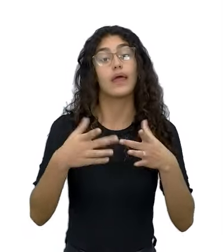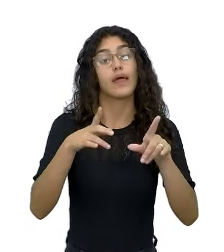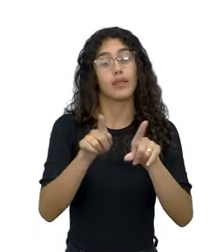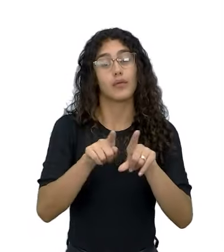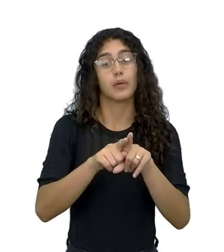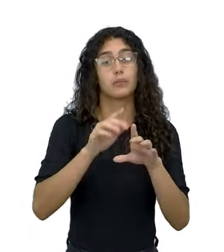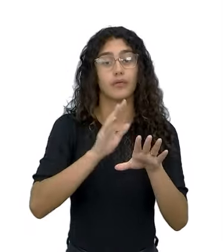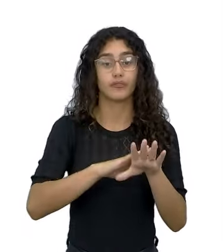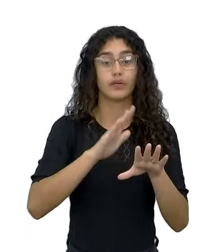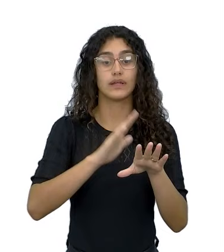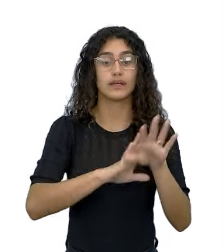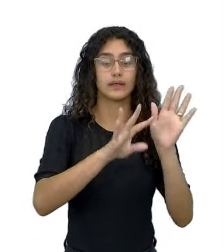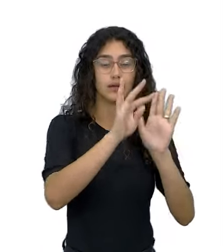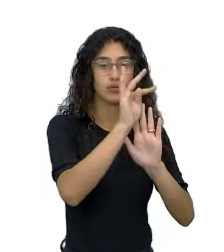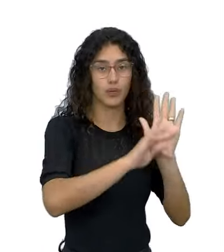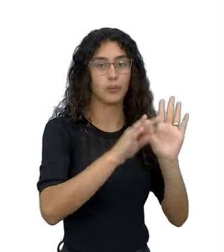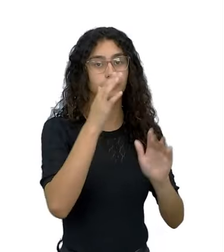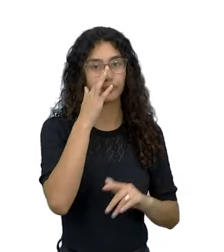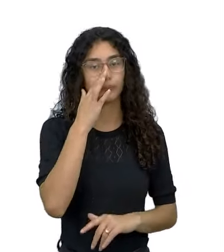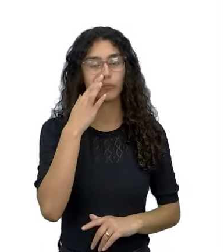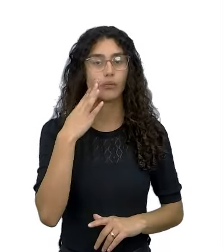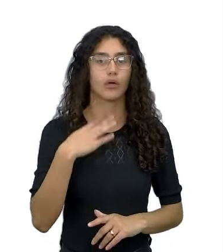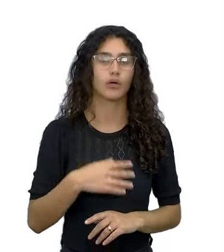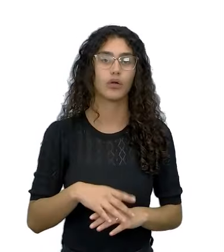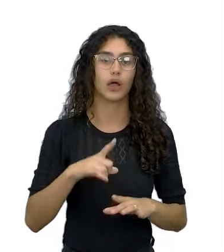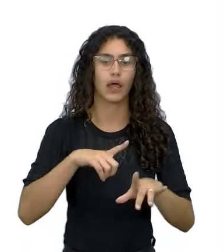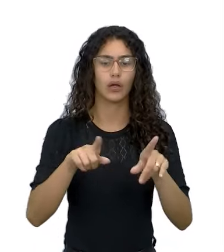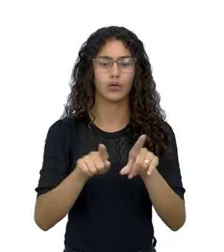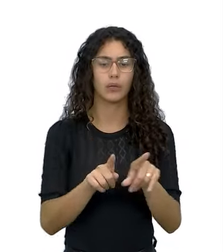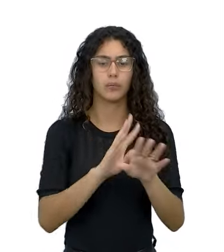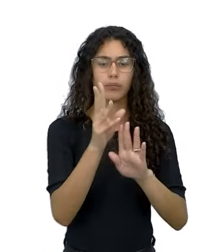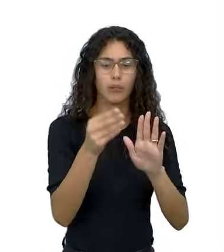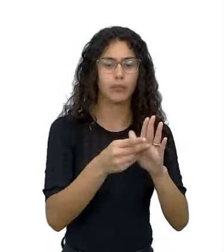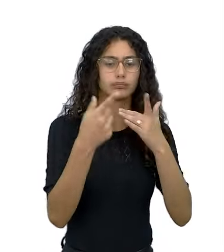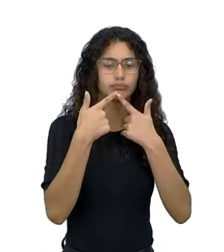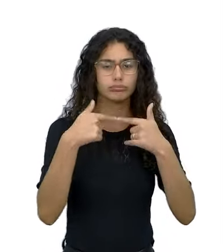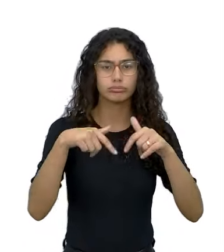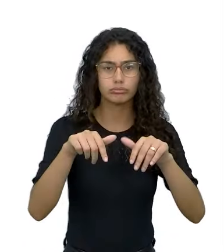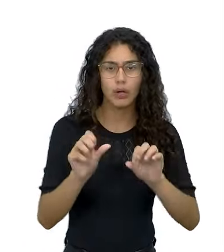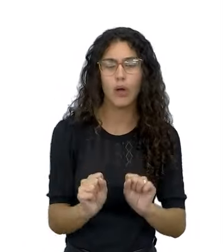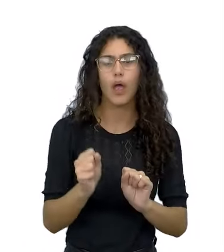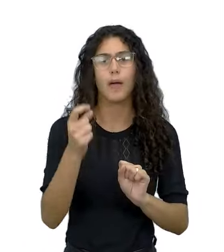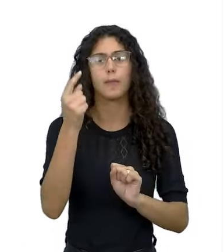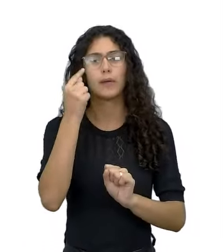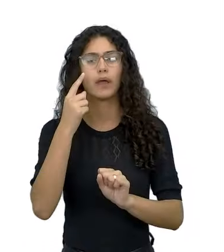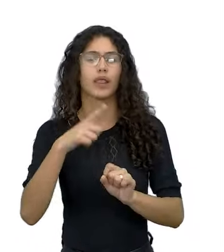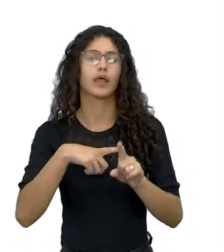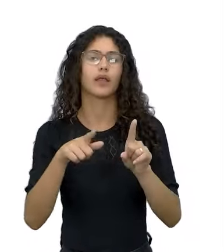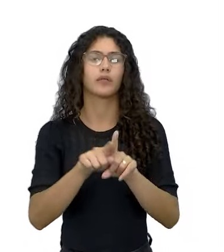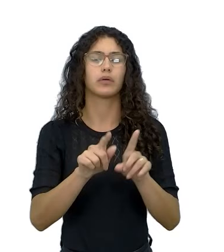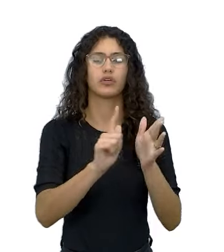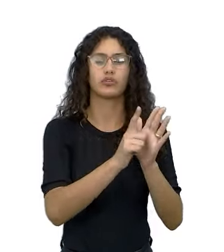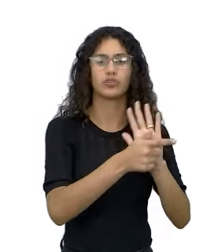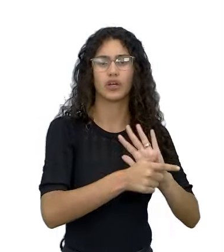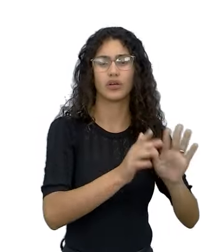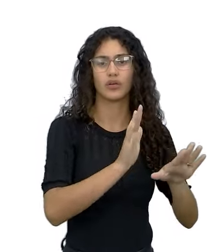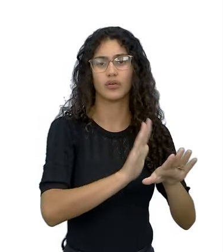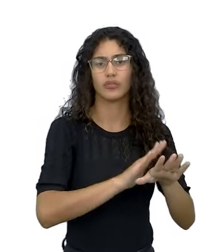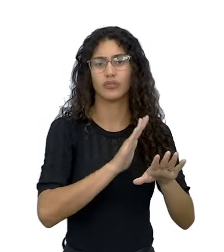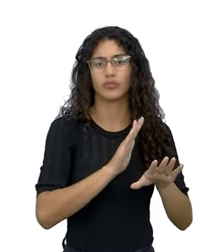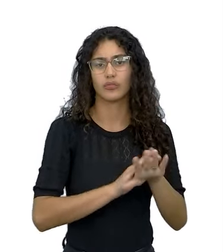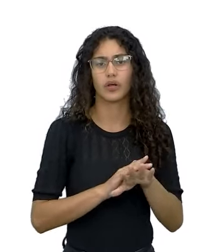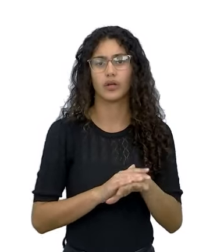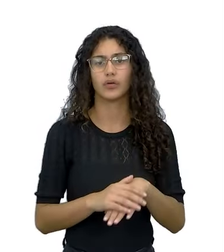da produção textual. Pensar, então, em como que ele utiliza essa linguagem, considerando os gêneros que são trabalhados, né, dentro